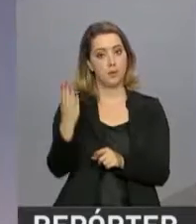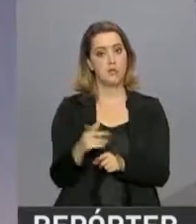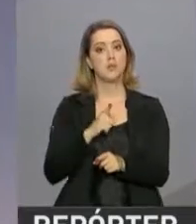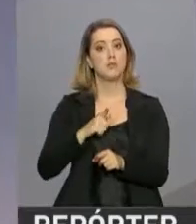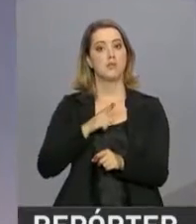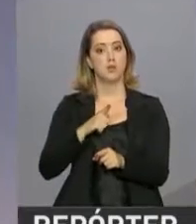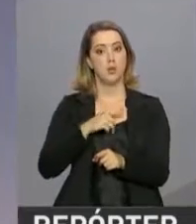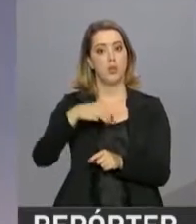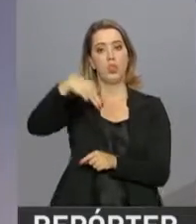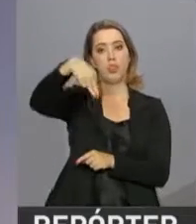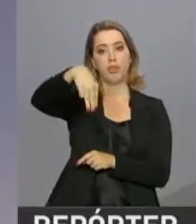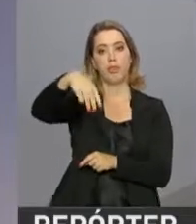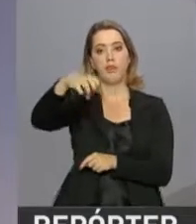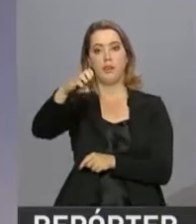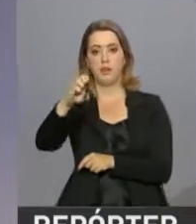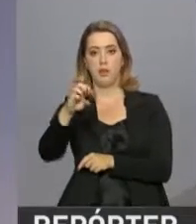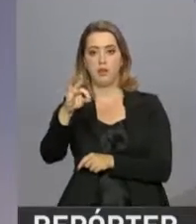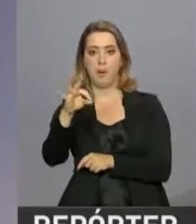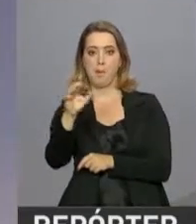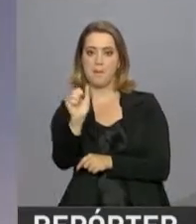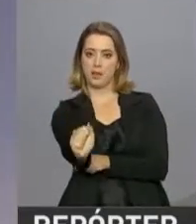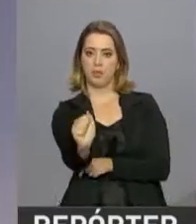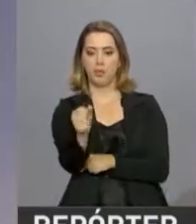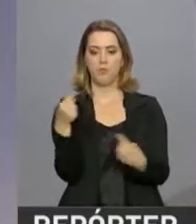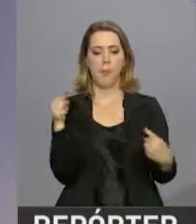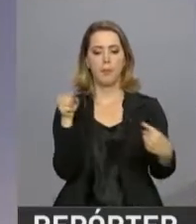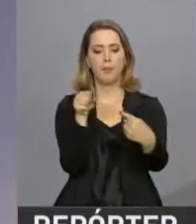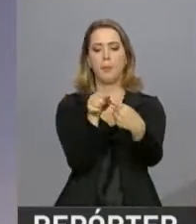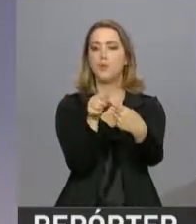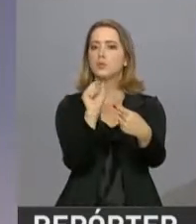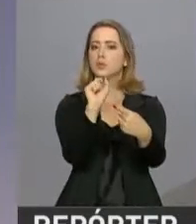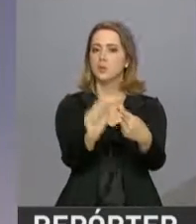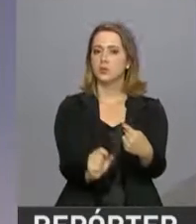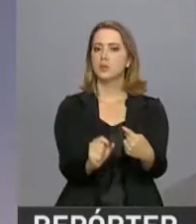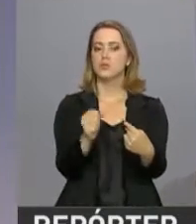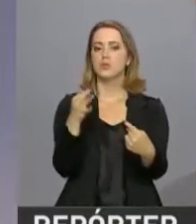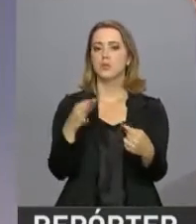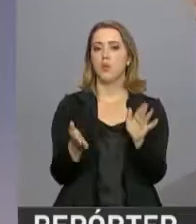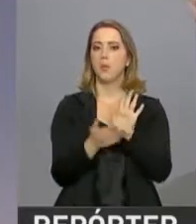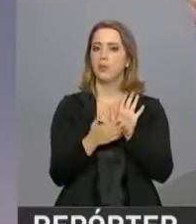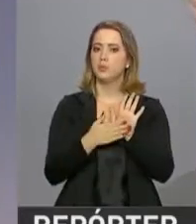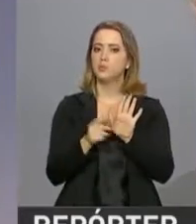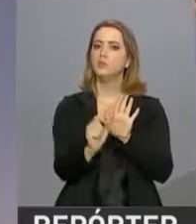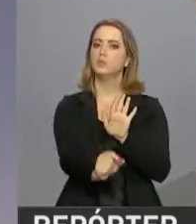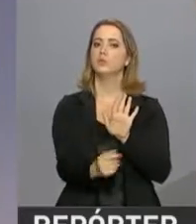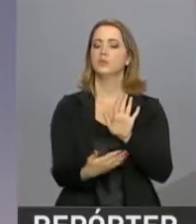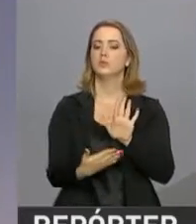se adiantou também nesse processo, tomando a iniciativa de apresentar